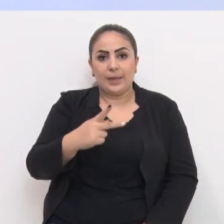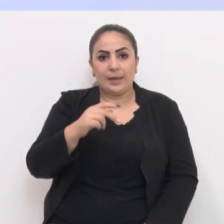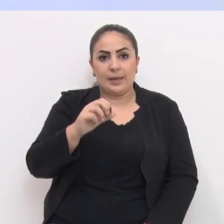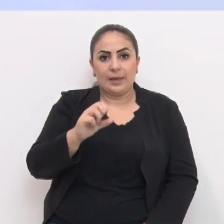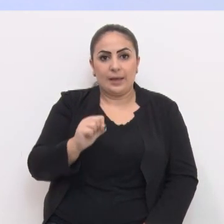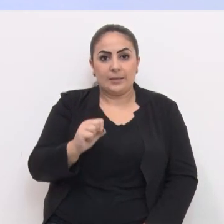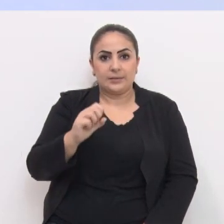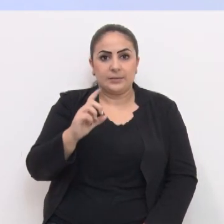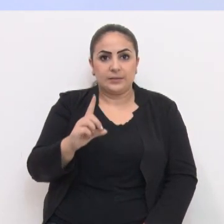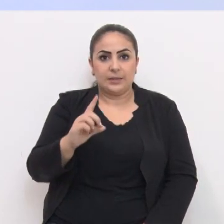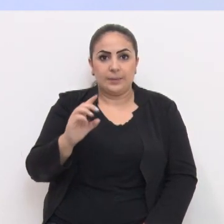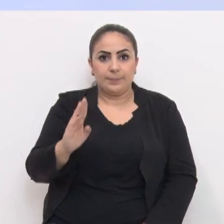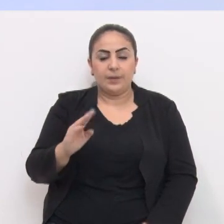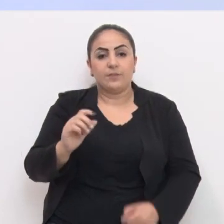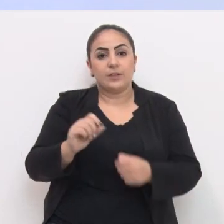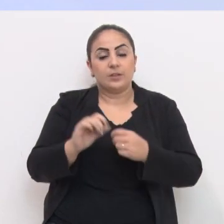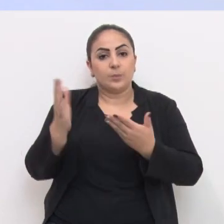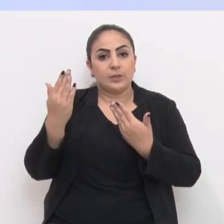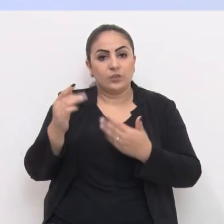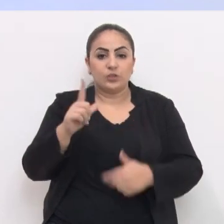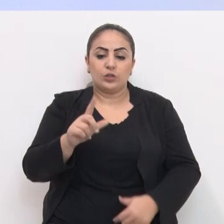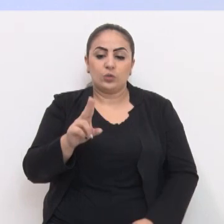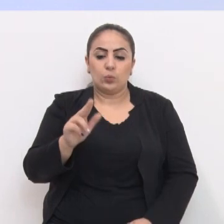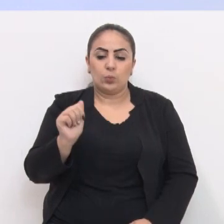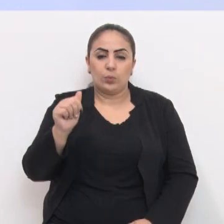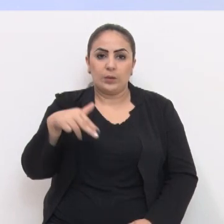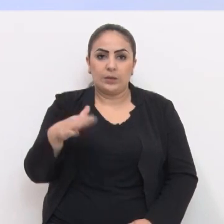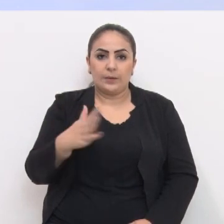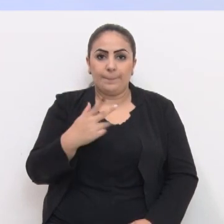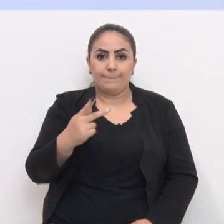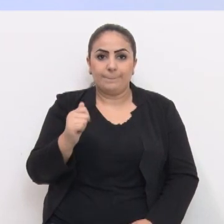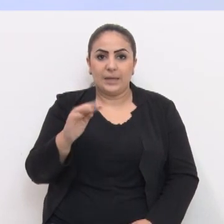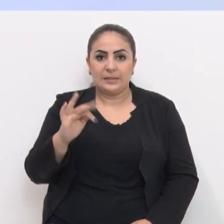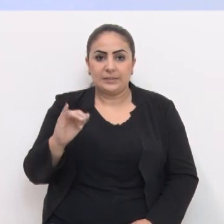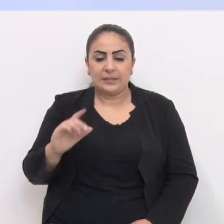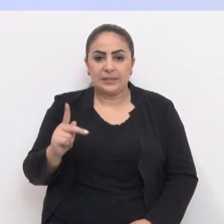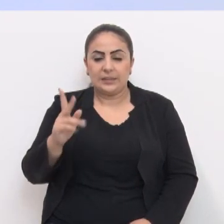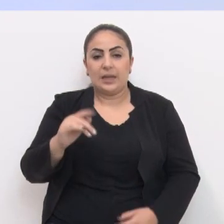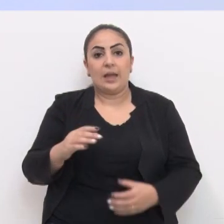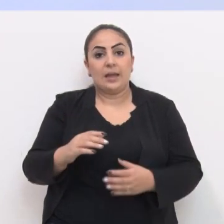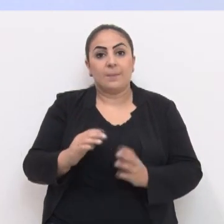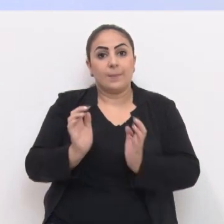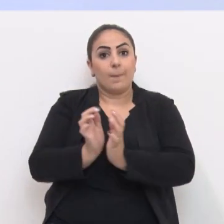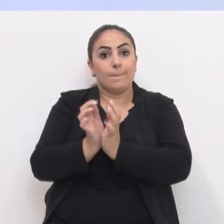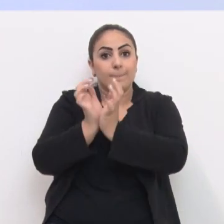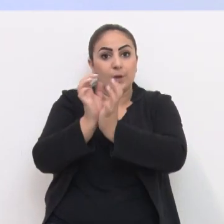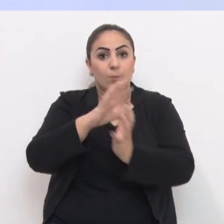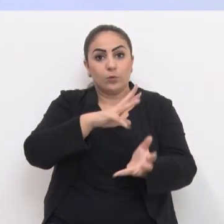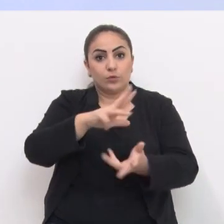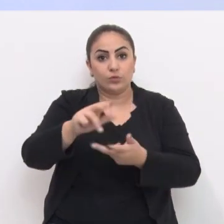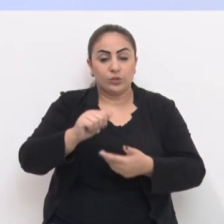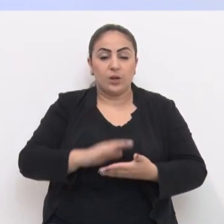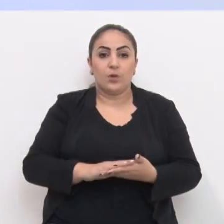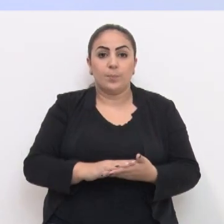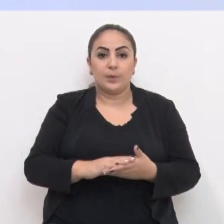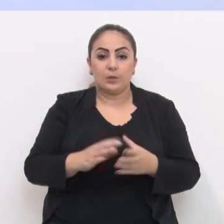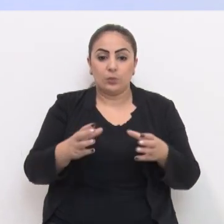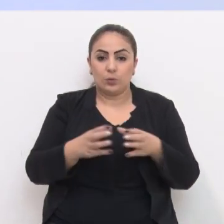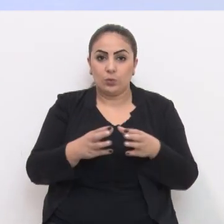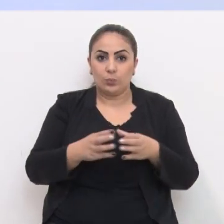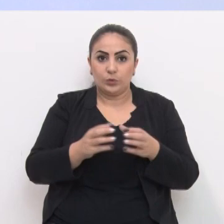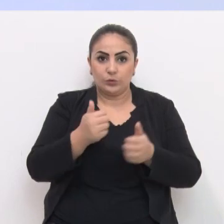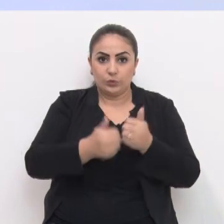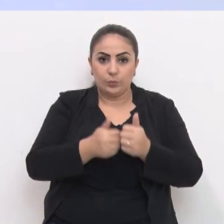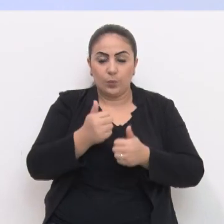uma homenagem a Luan Patrick, campeão mundial pela Seleção Brasileira Sub-17. O jogador,